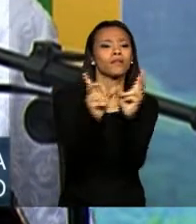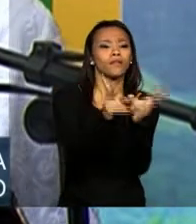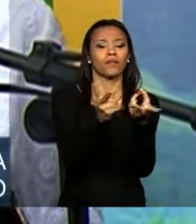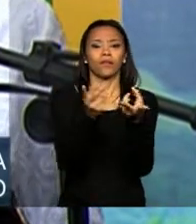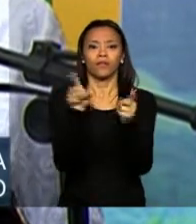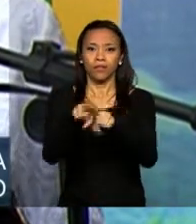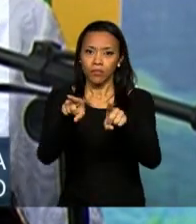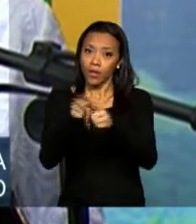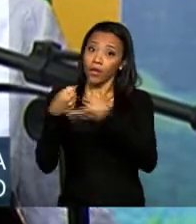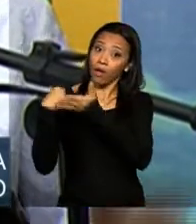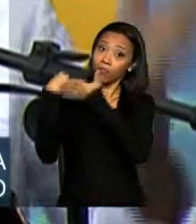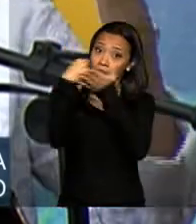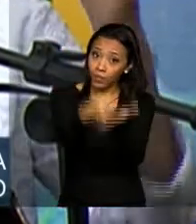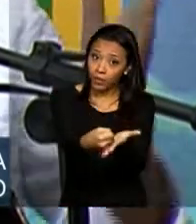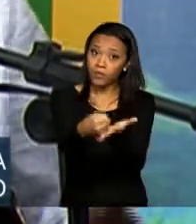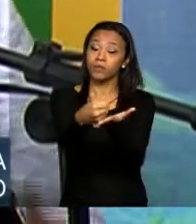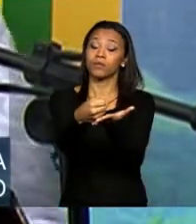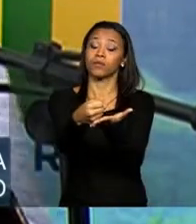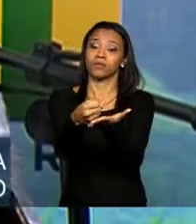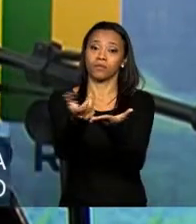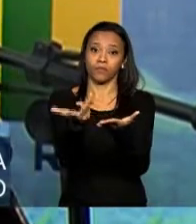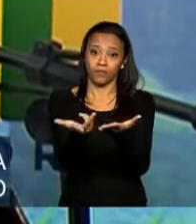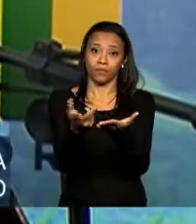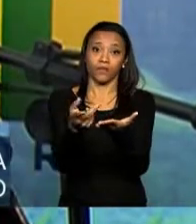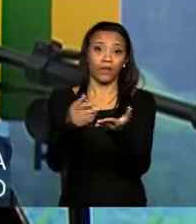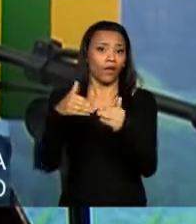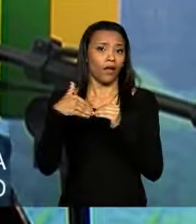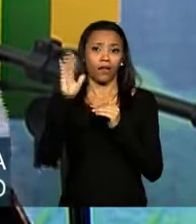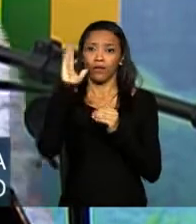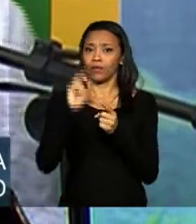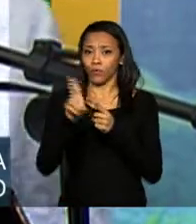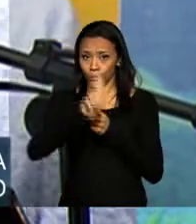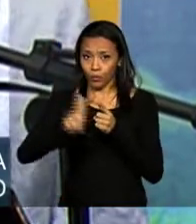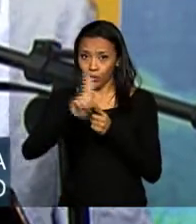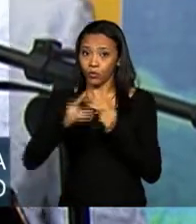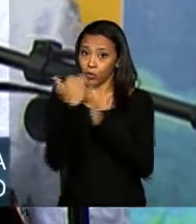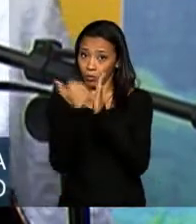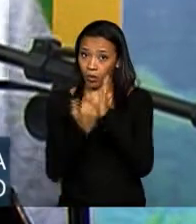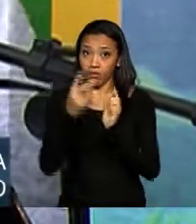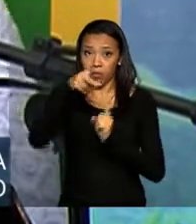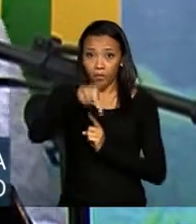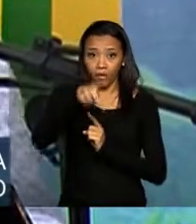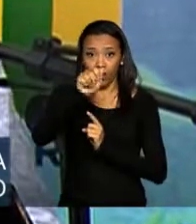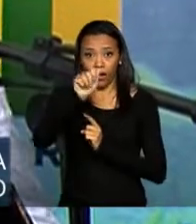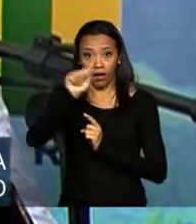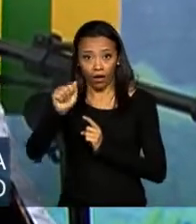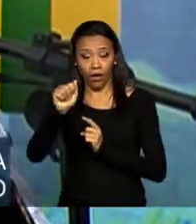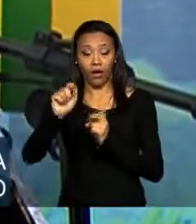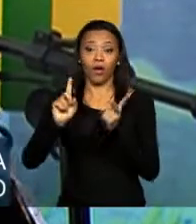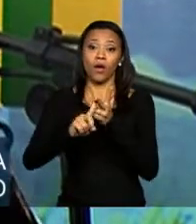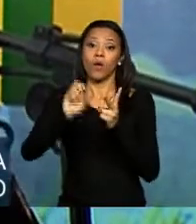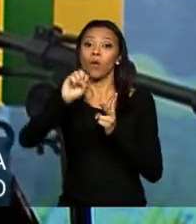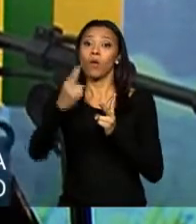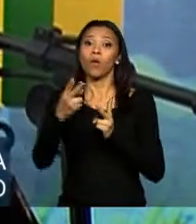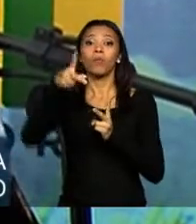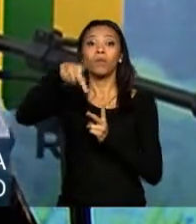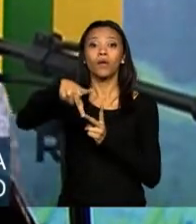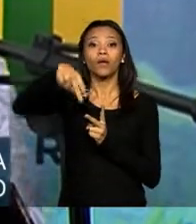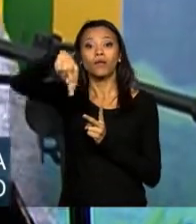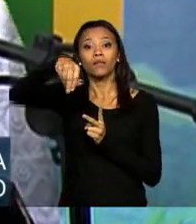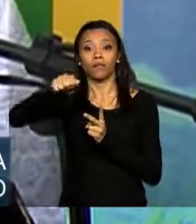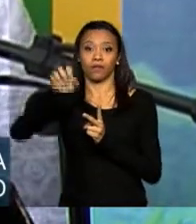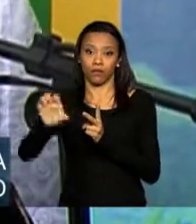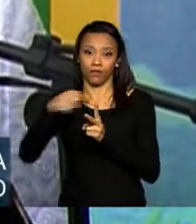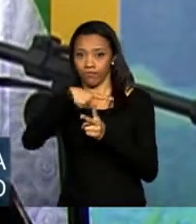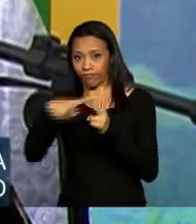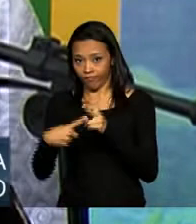apoio à comercialização além do PA e do chamado programa nacional de alimentação